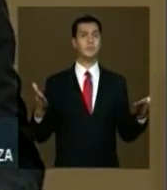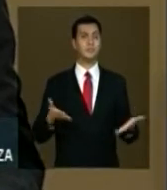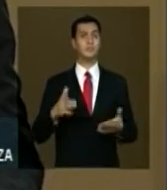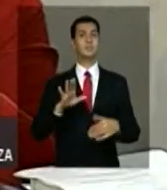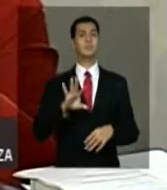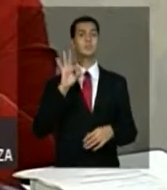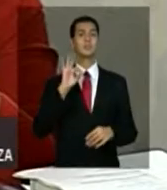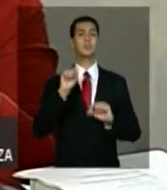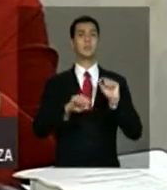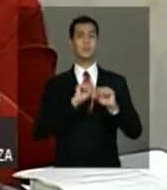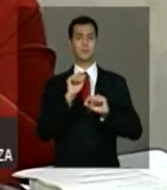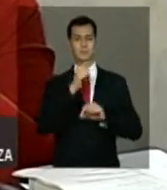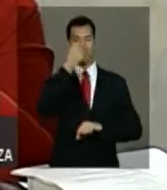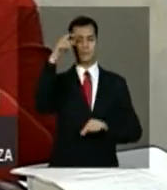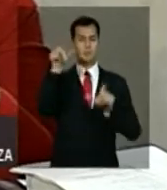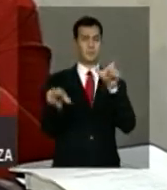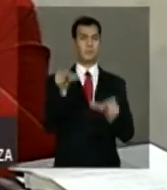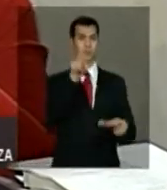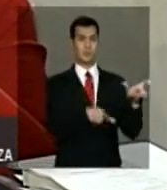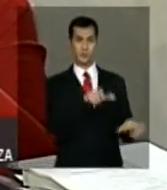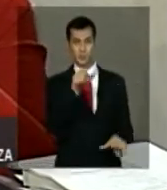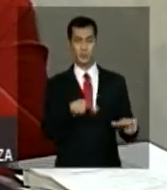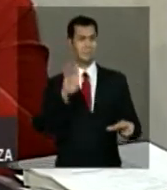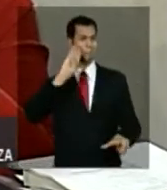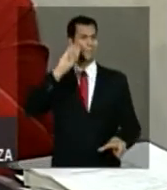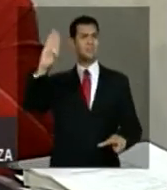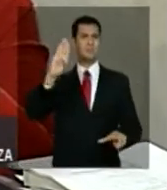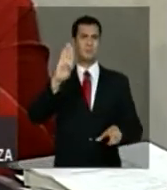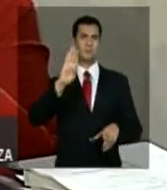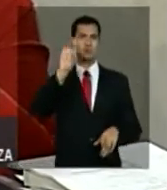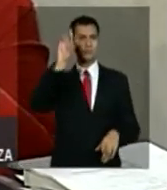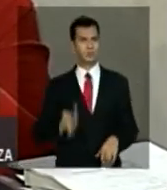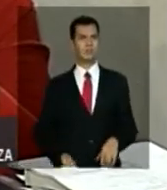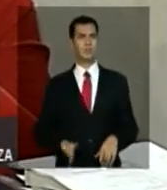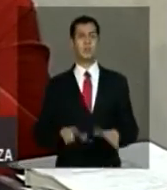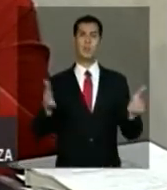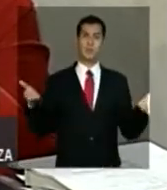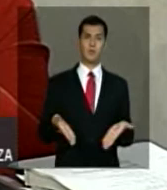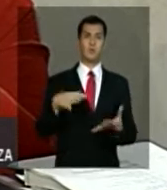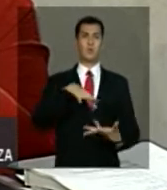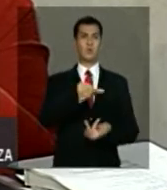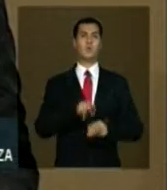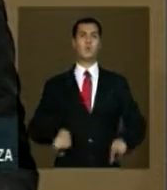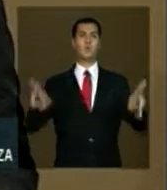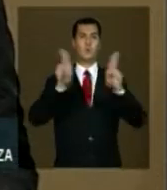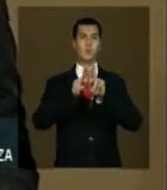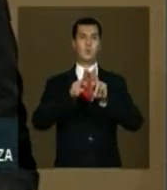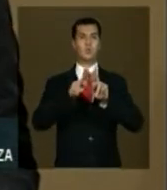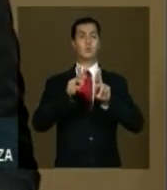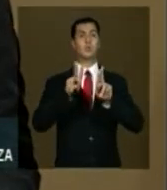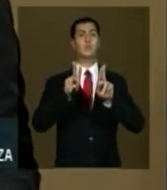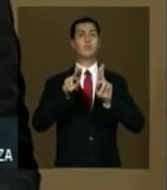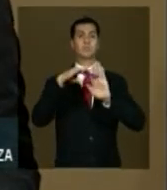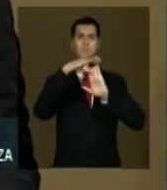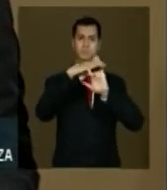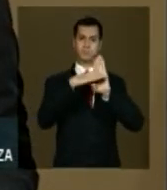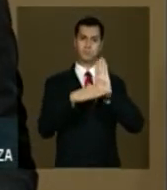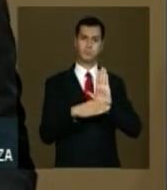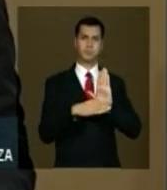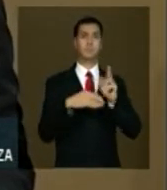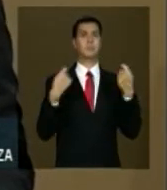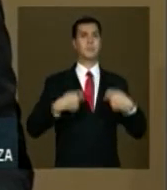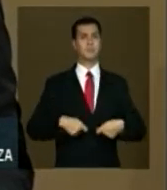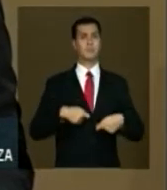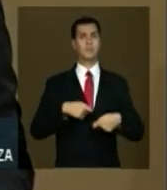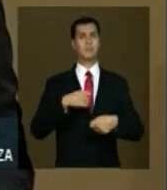beneficiários de direitos a agenda de Desenvolvimento Social da ONU viria a ser aperfeiçoada e sedimentada em 2000 pela